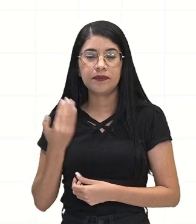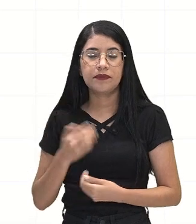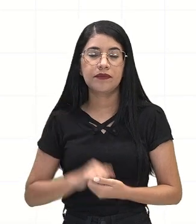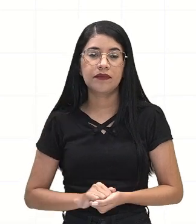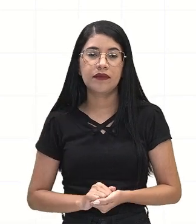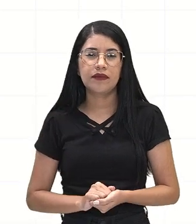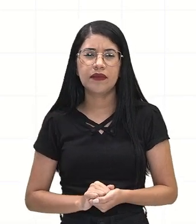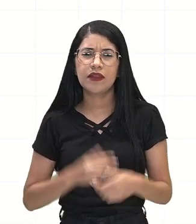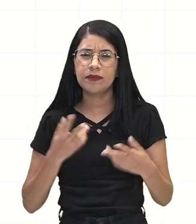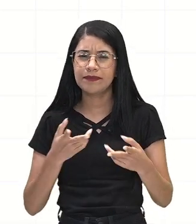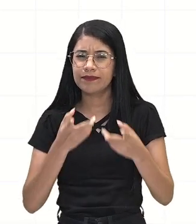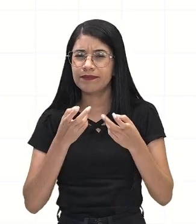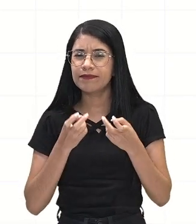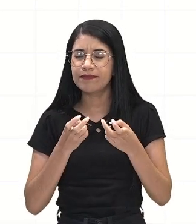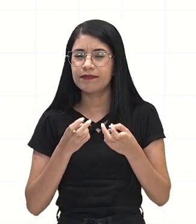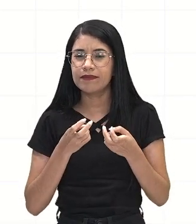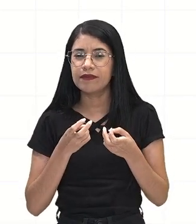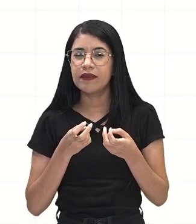de observar,